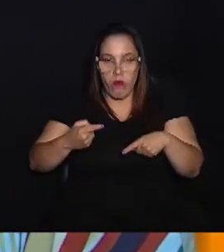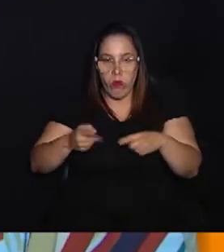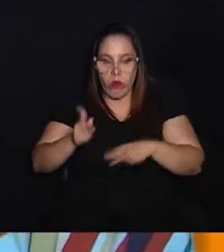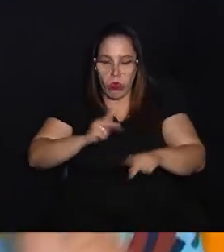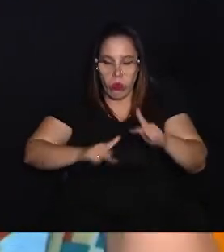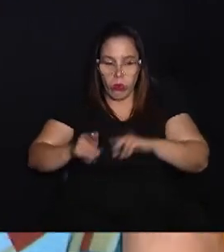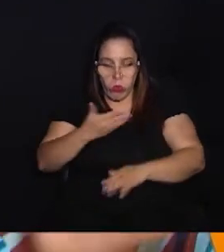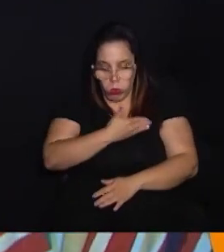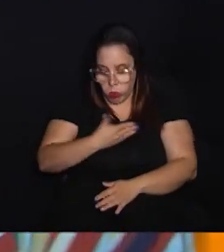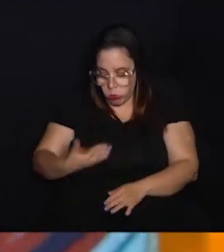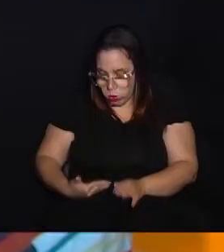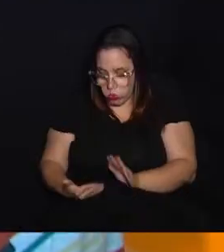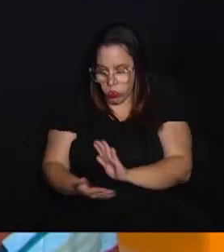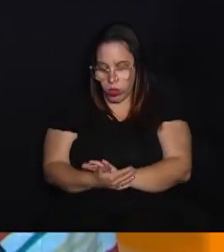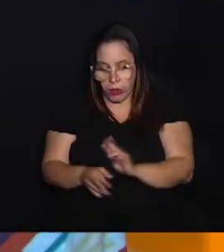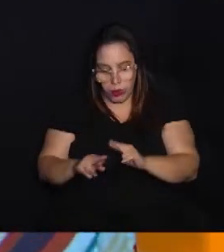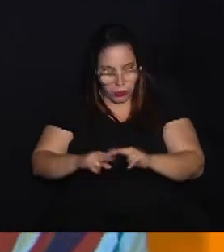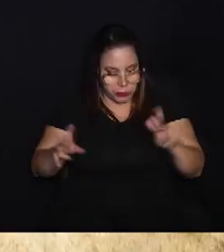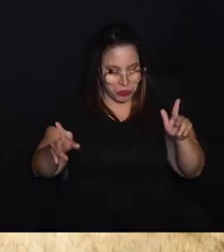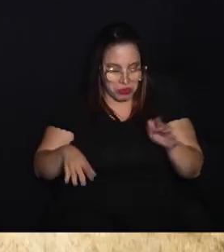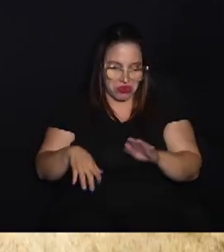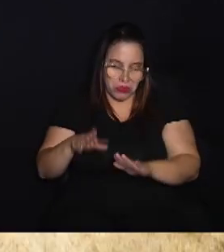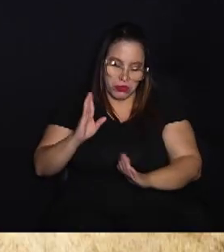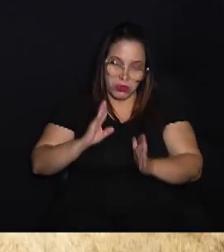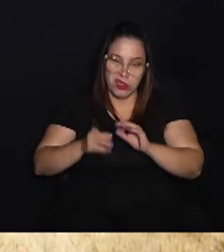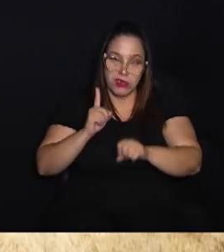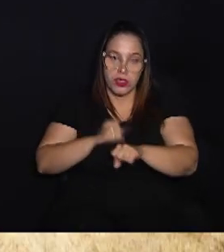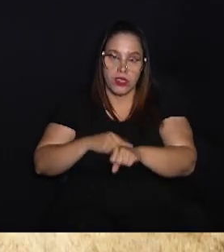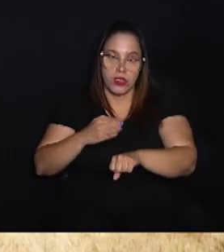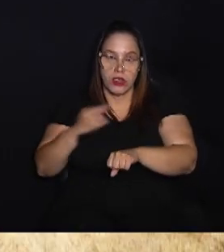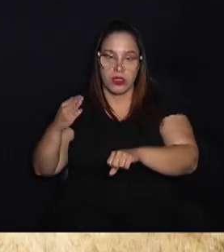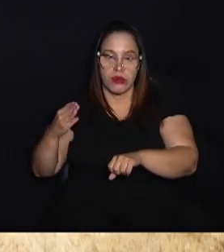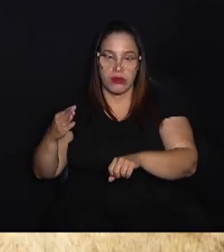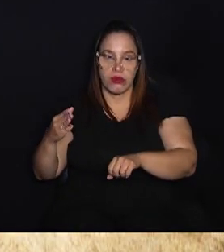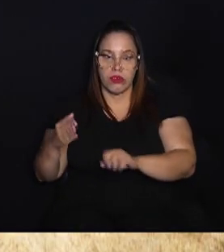espaço público, né, em diferentes temporalidades. O